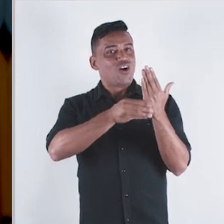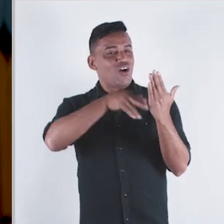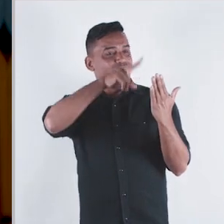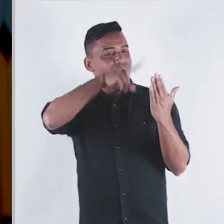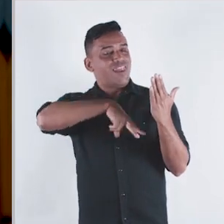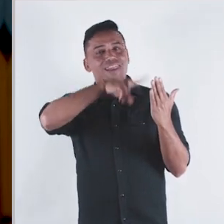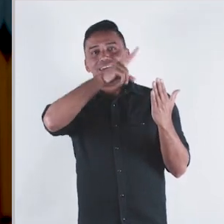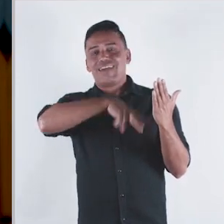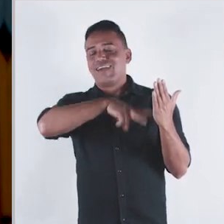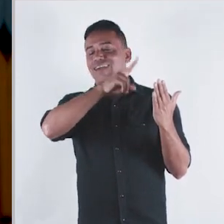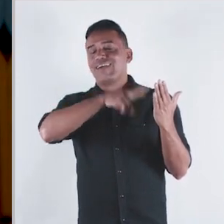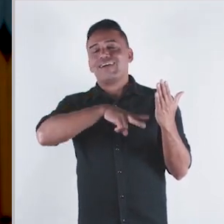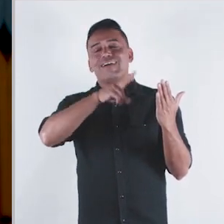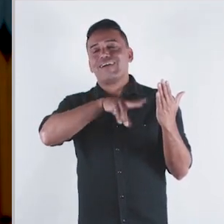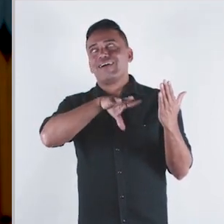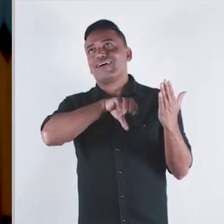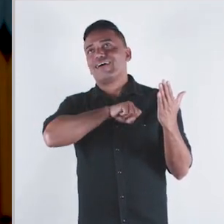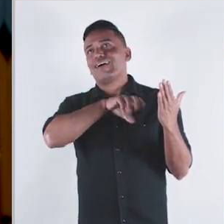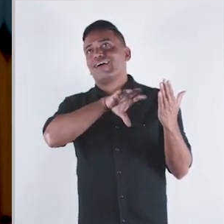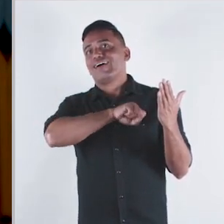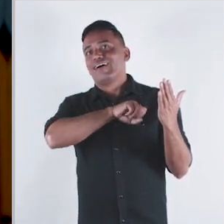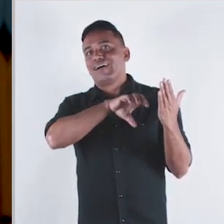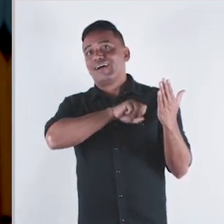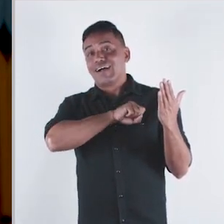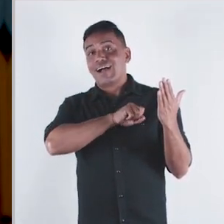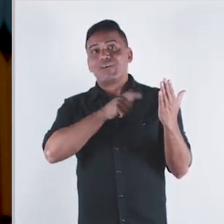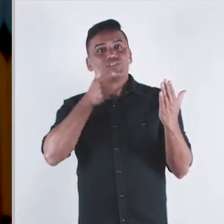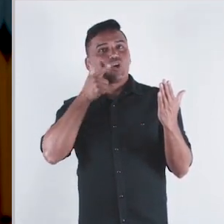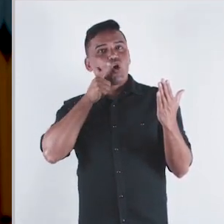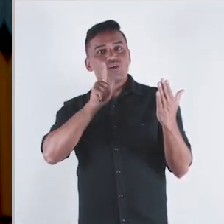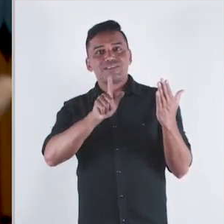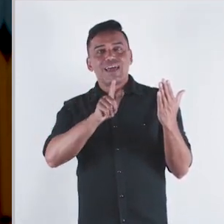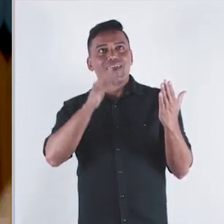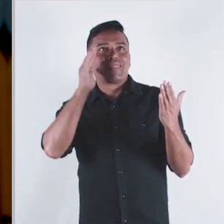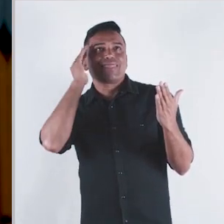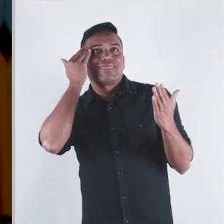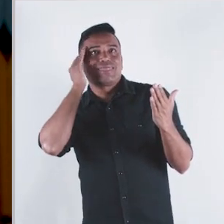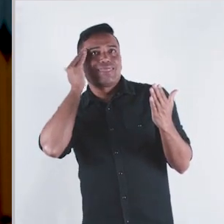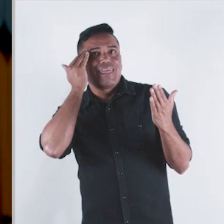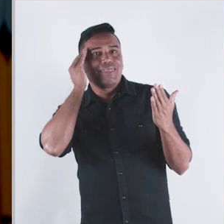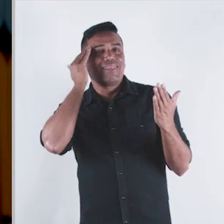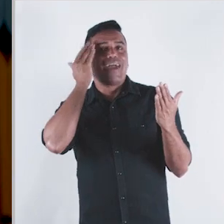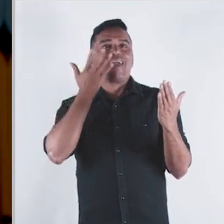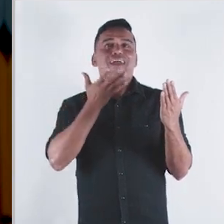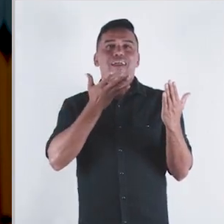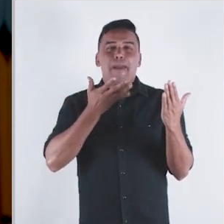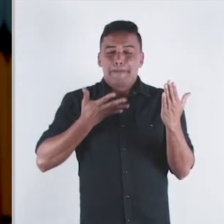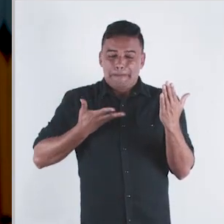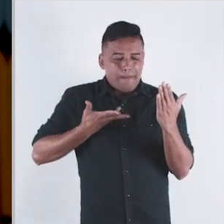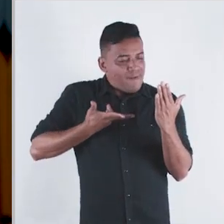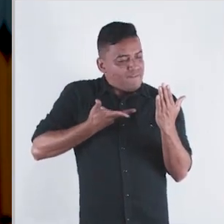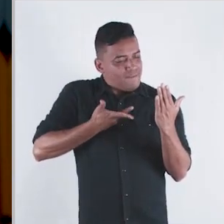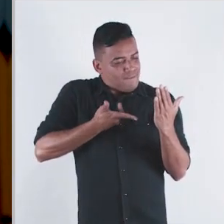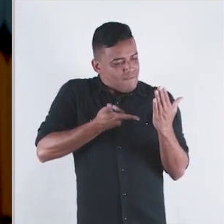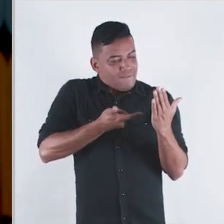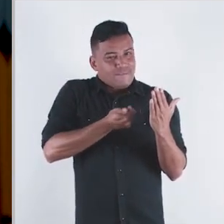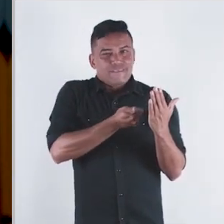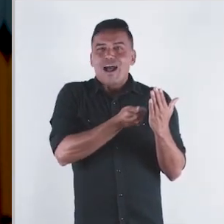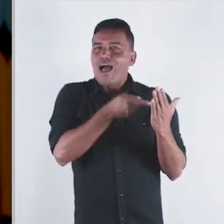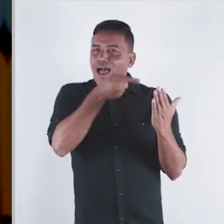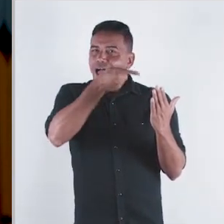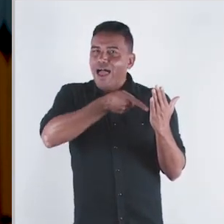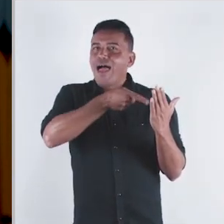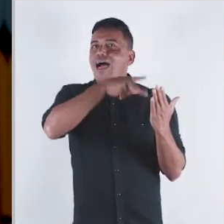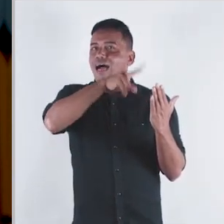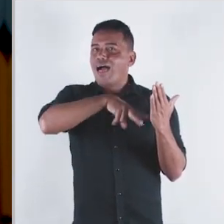ter sentido, né? Quando você domina esses códigos, quando você tem um certo letramento ali sobre aquele processo, que você entende Isso,